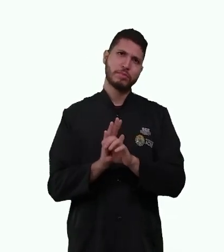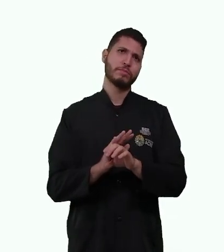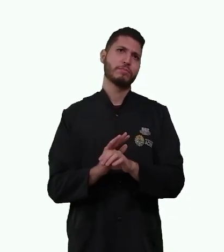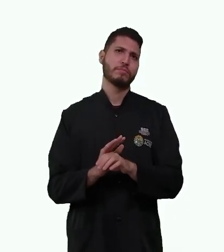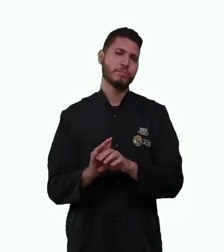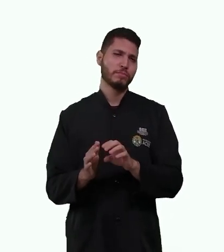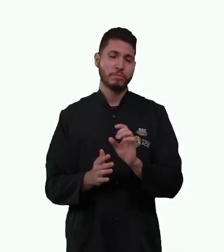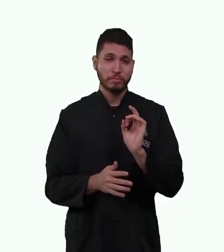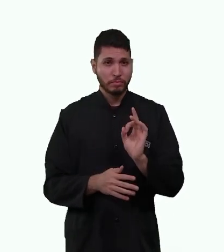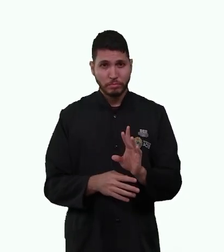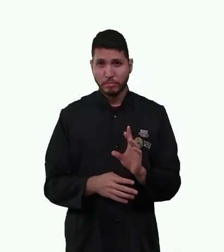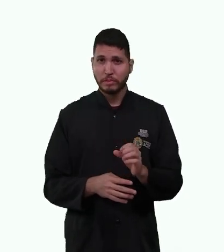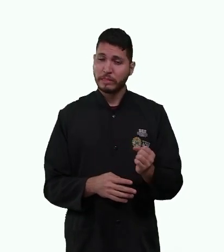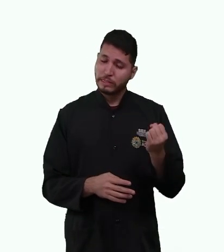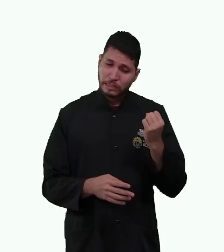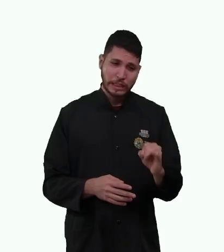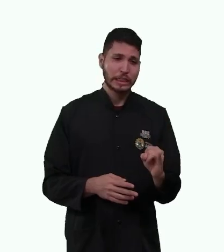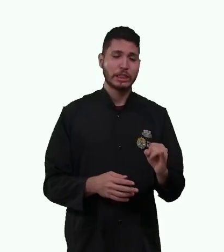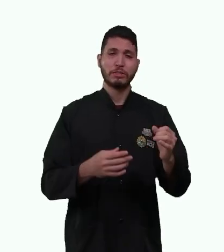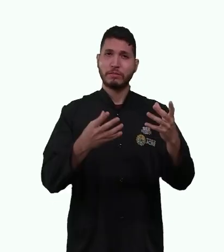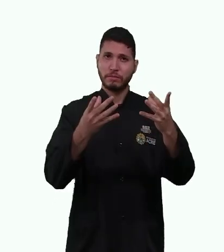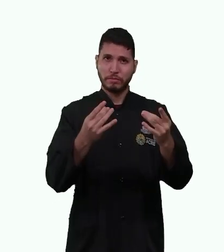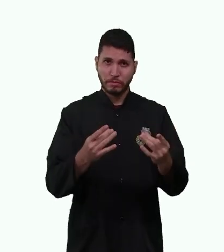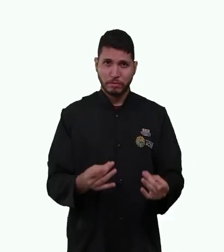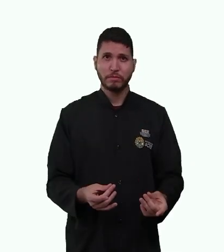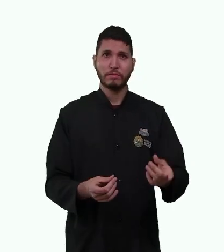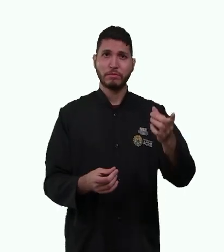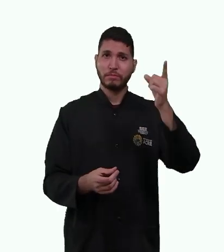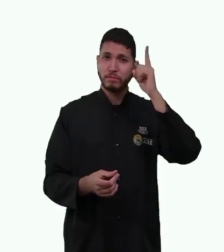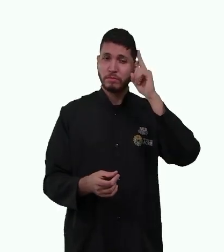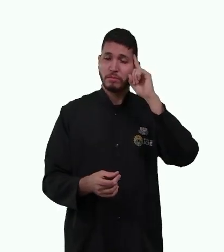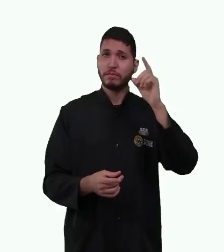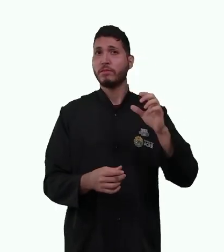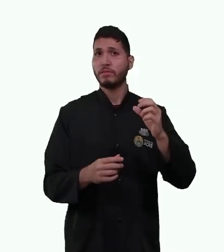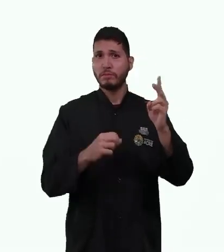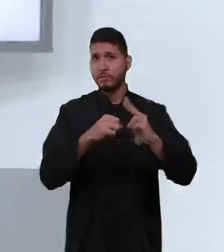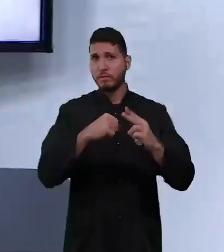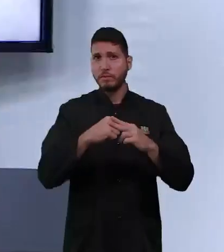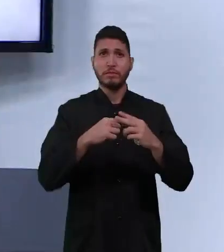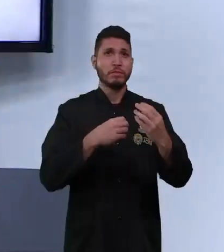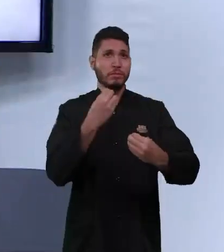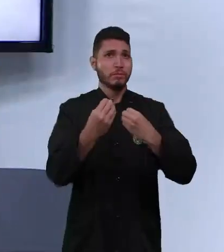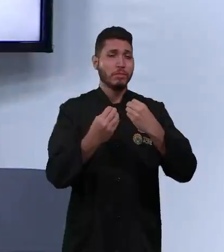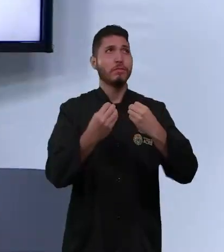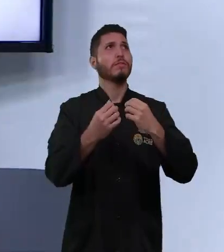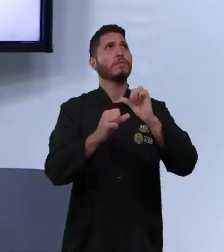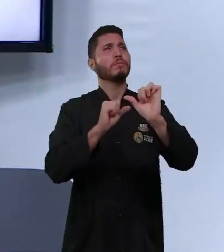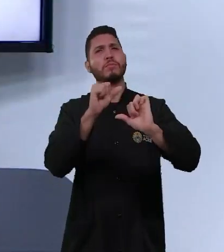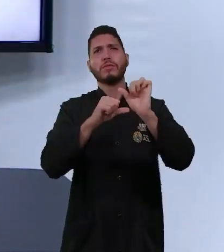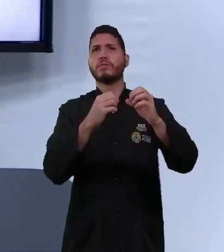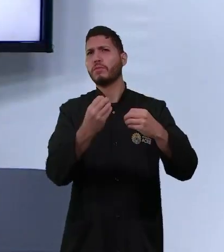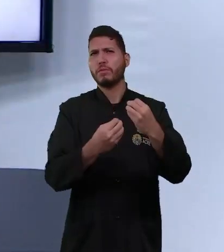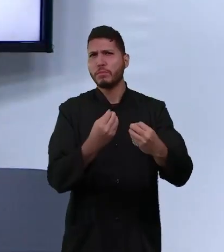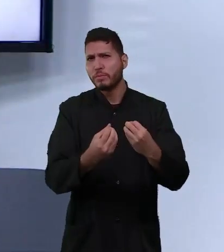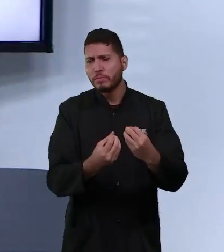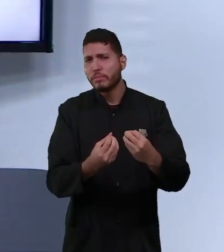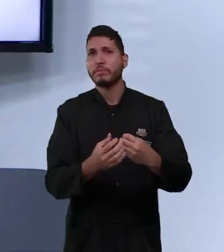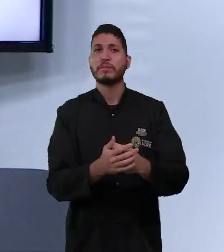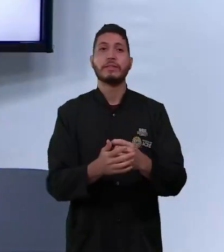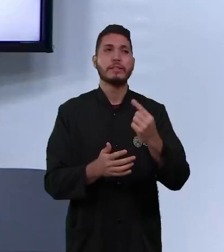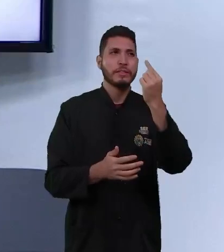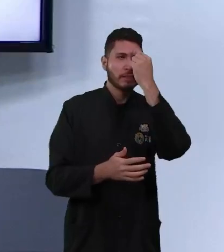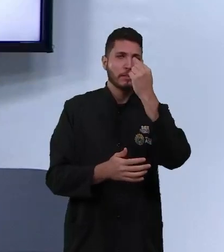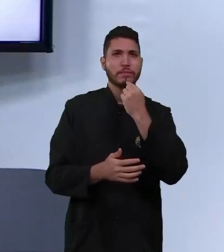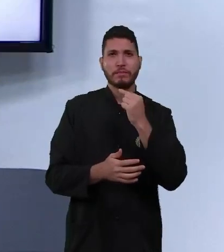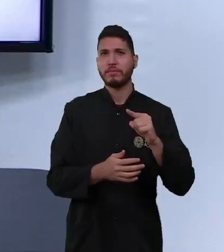agora, como esses verbos mudariam? Pessoal, na imagem vocês puderam